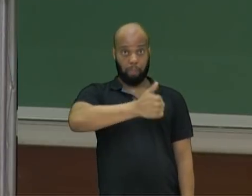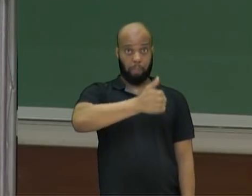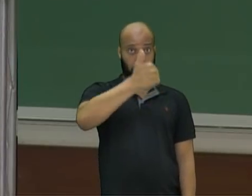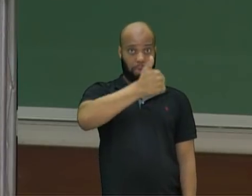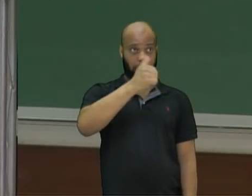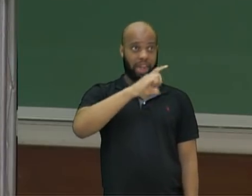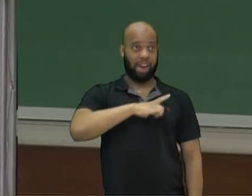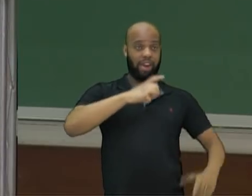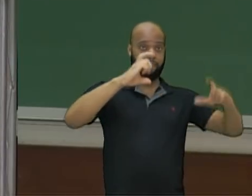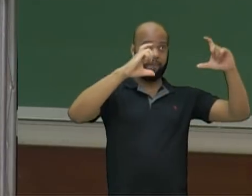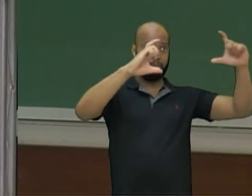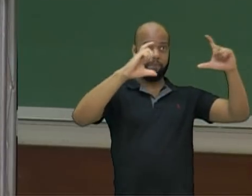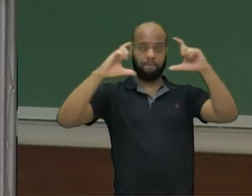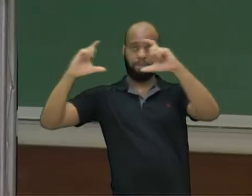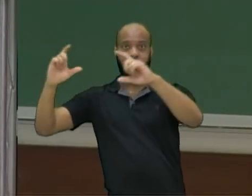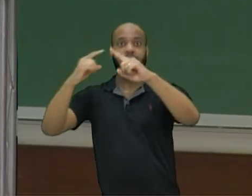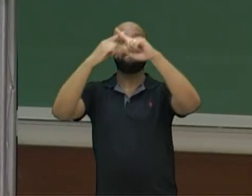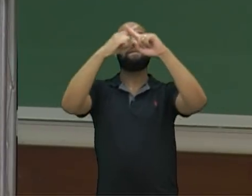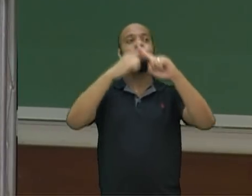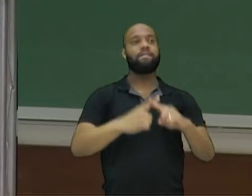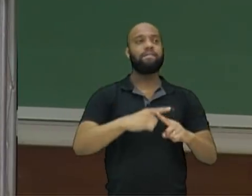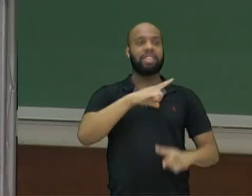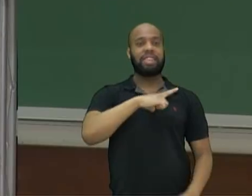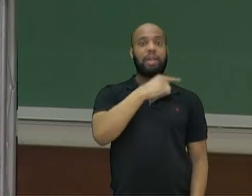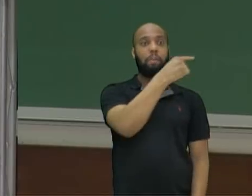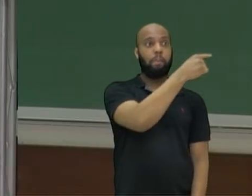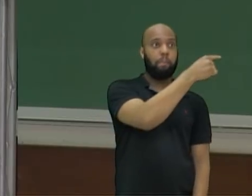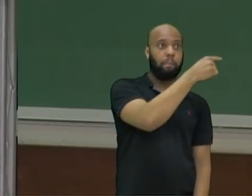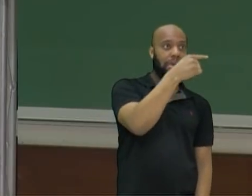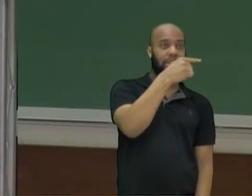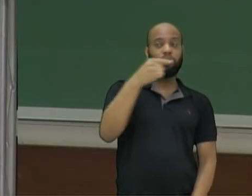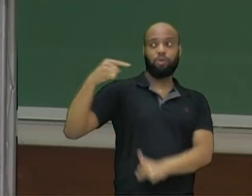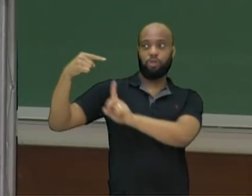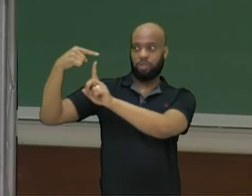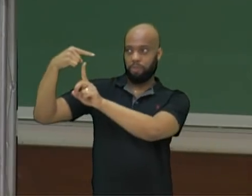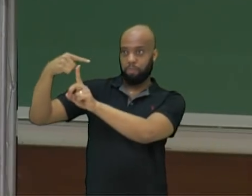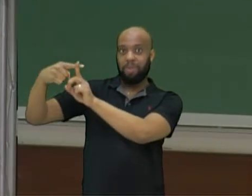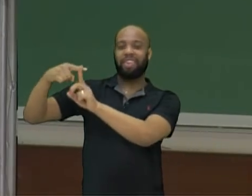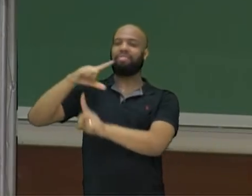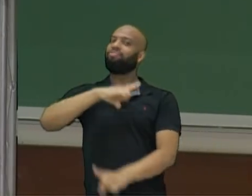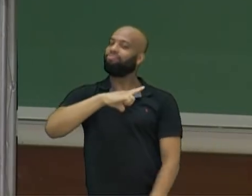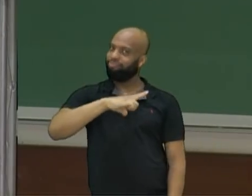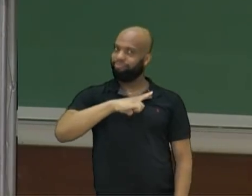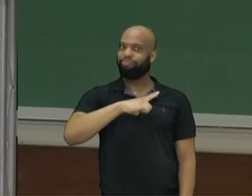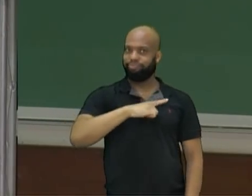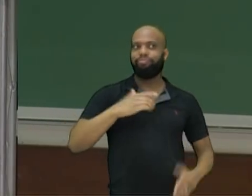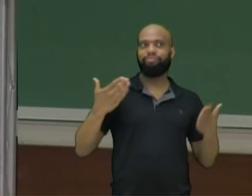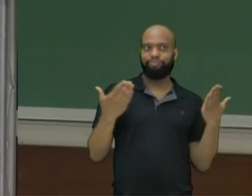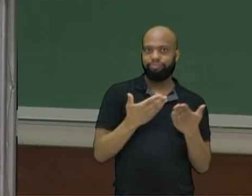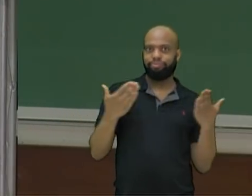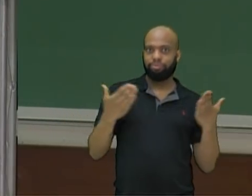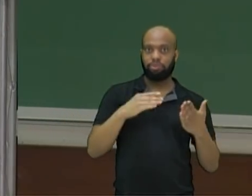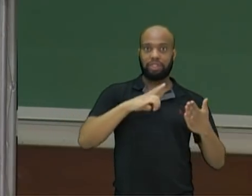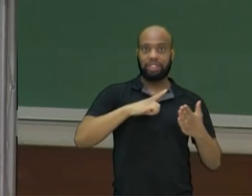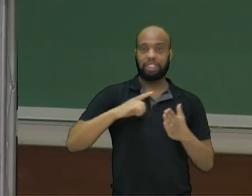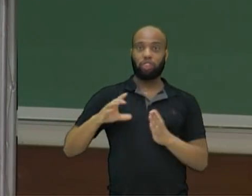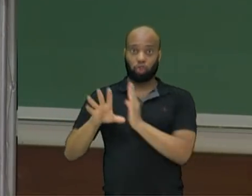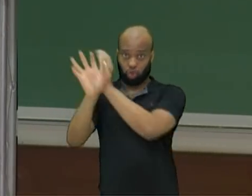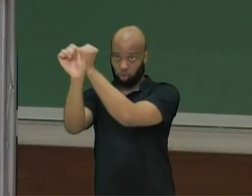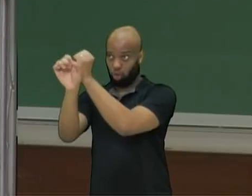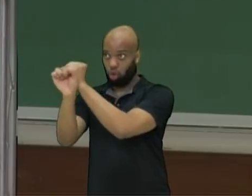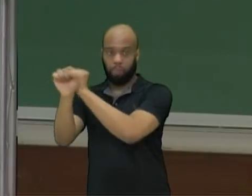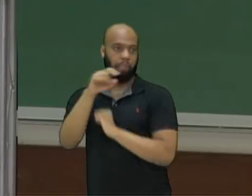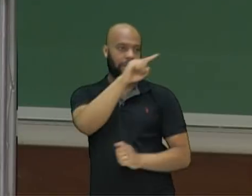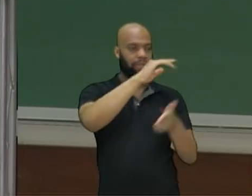a multiplicação de subtração, diferença de 2 números pela soma dos 2